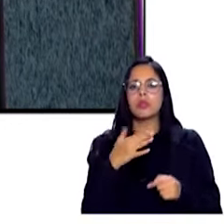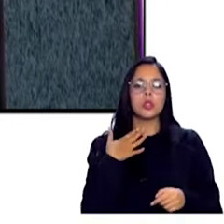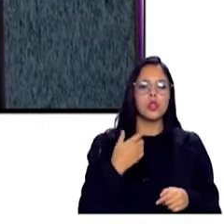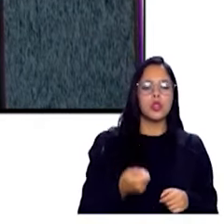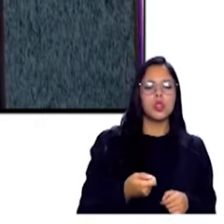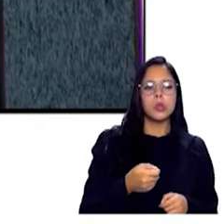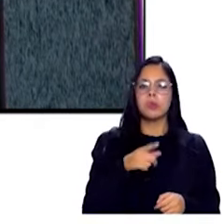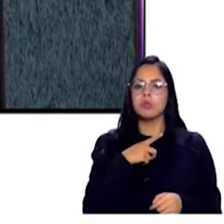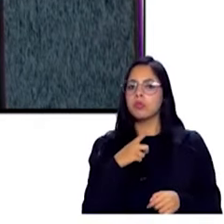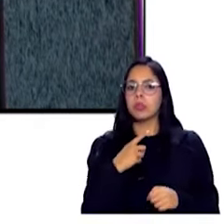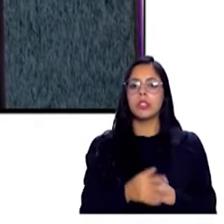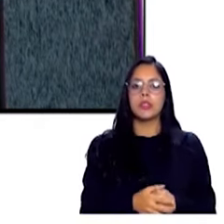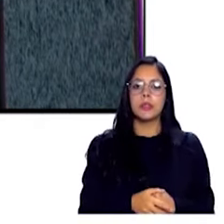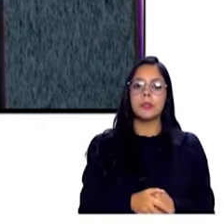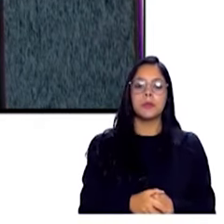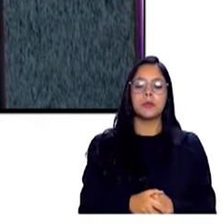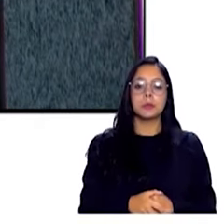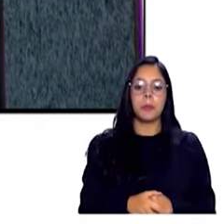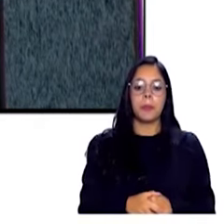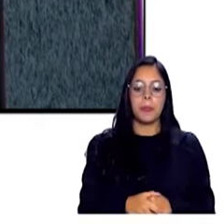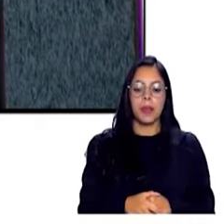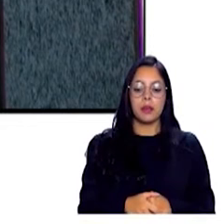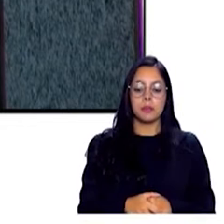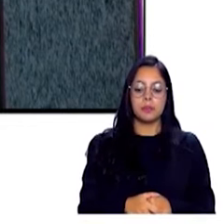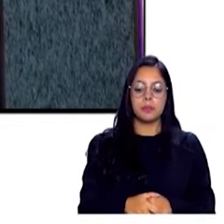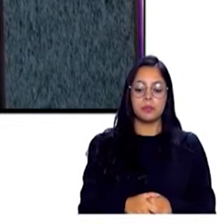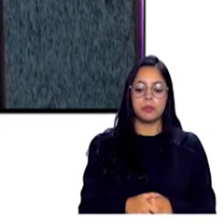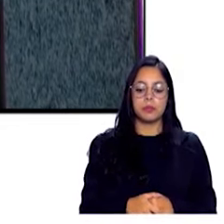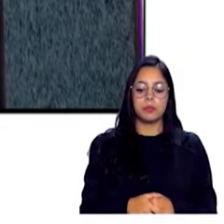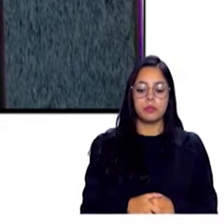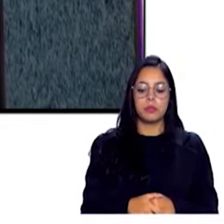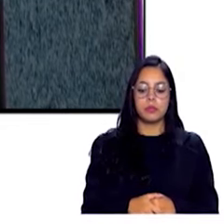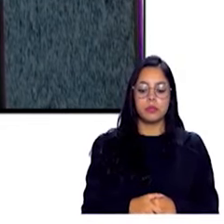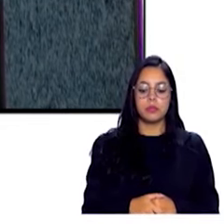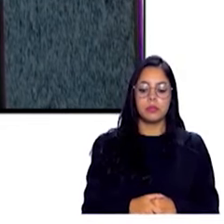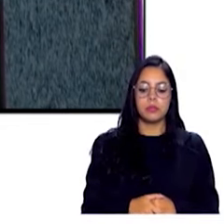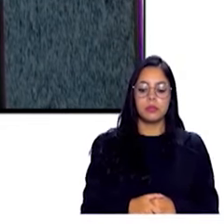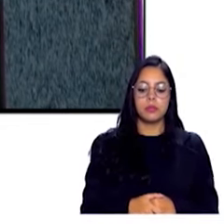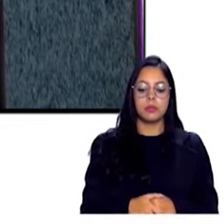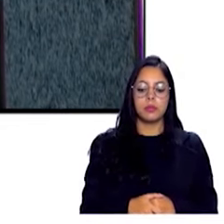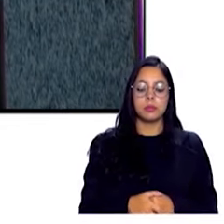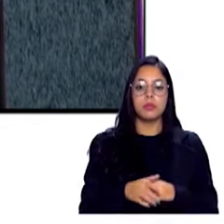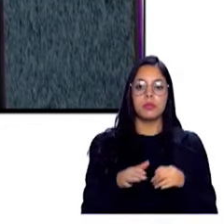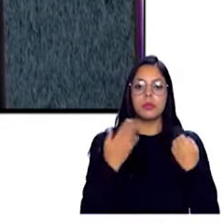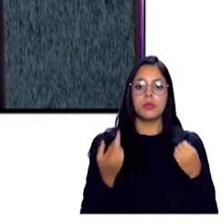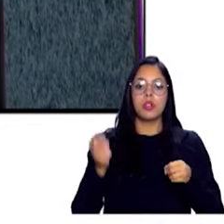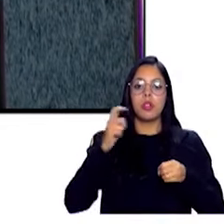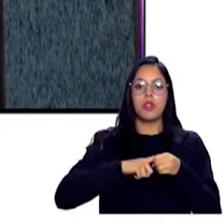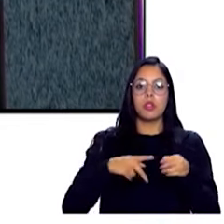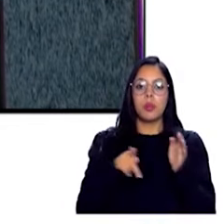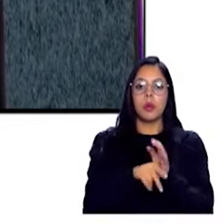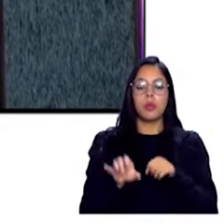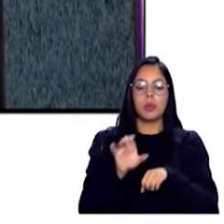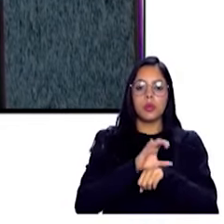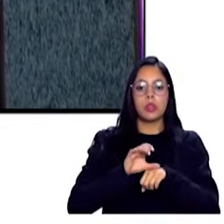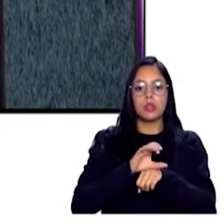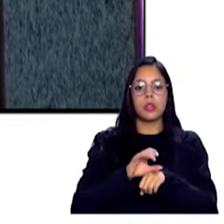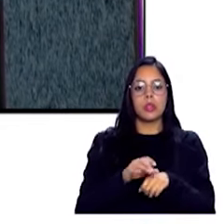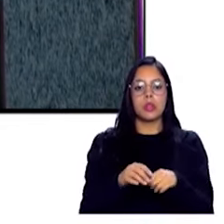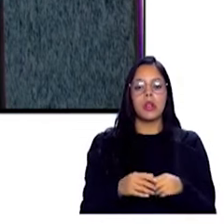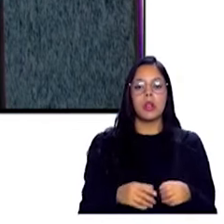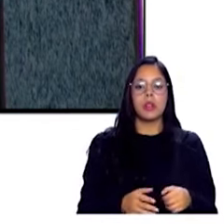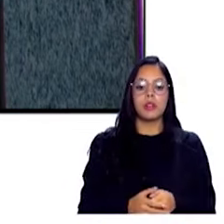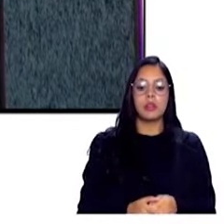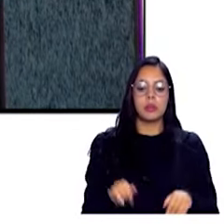e eh eh e a questão volta à corte constitucional que declara porque não